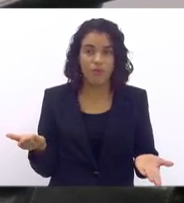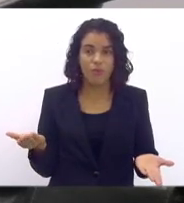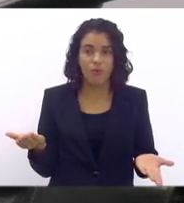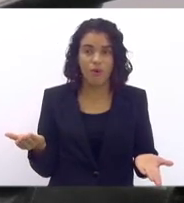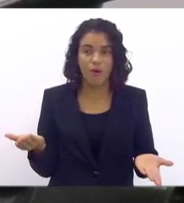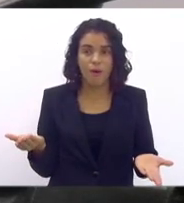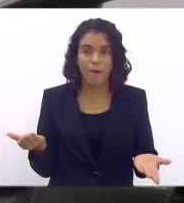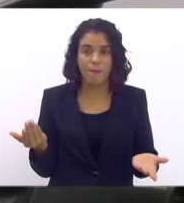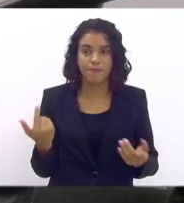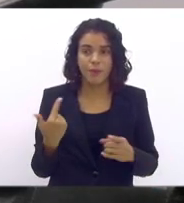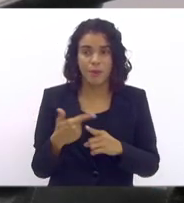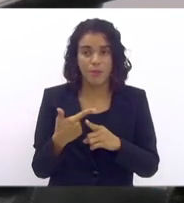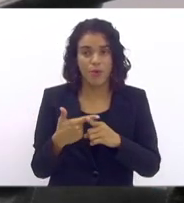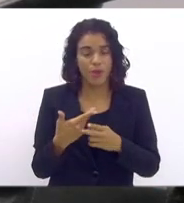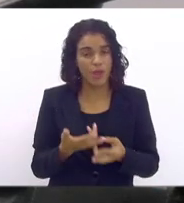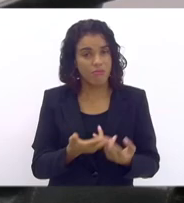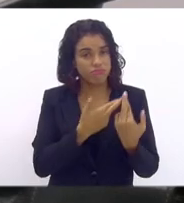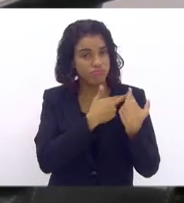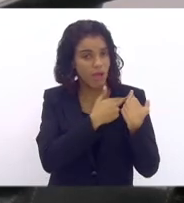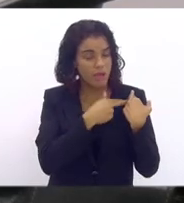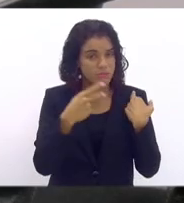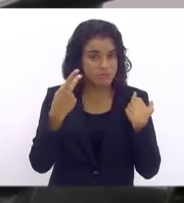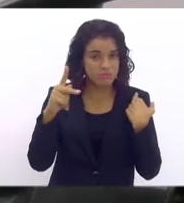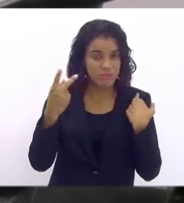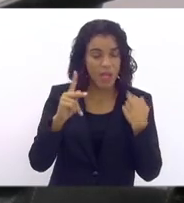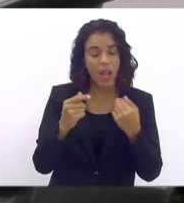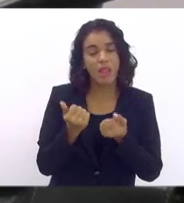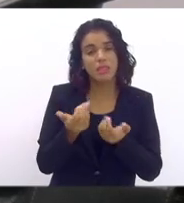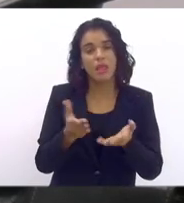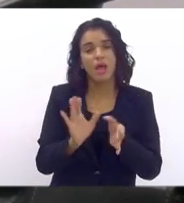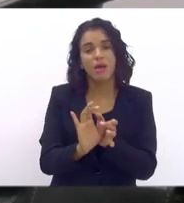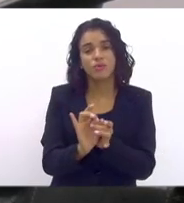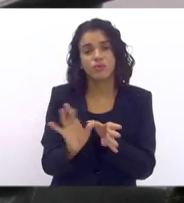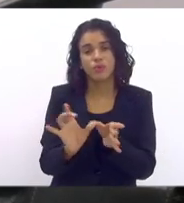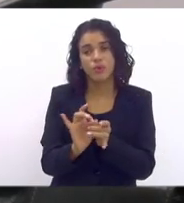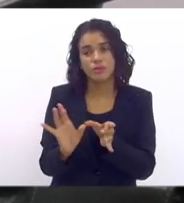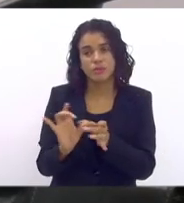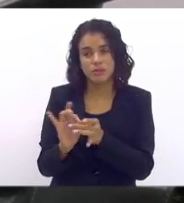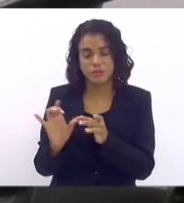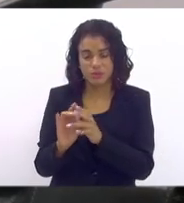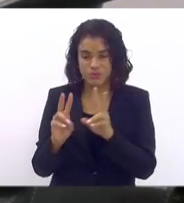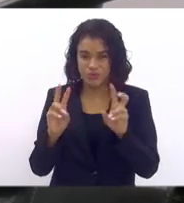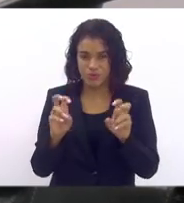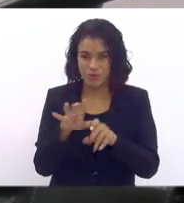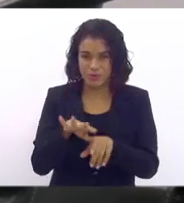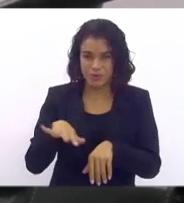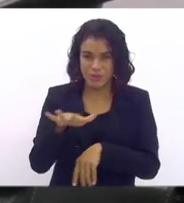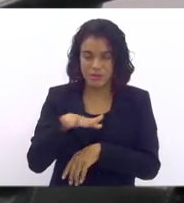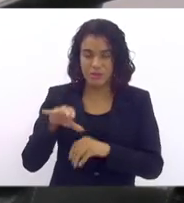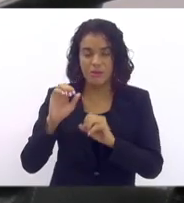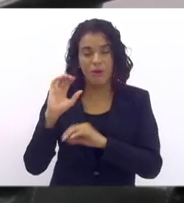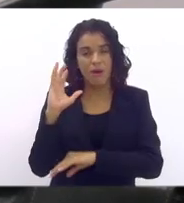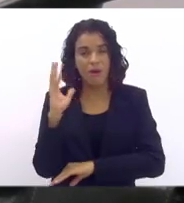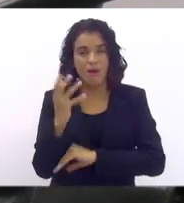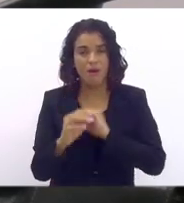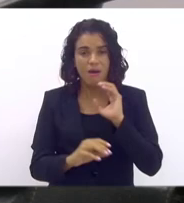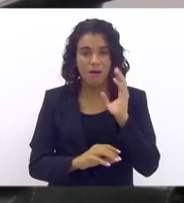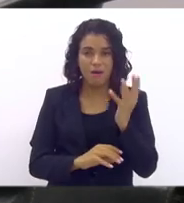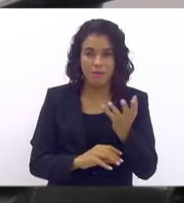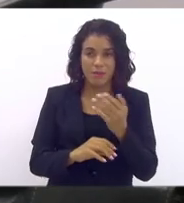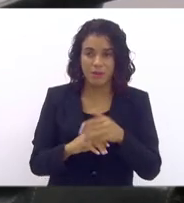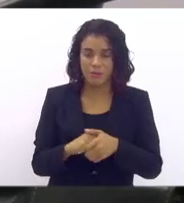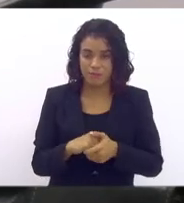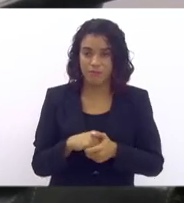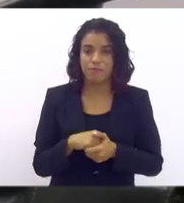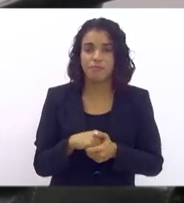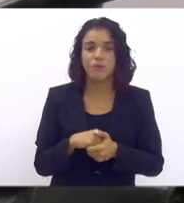a competência dele é dar as autoriz ações em relação à questão ambiental e e as outras o d quando é que quando é